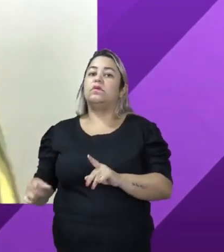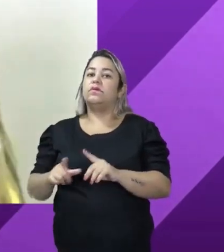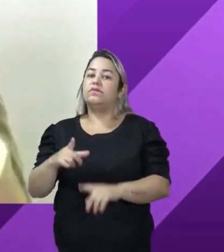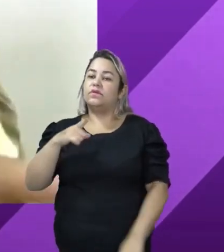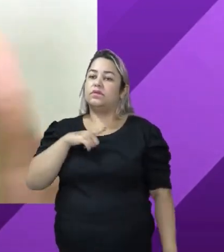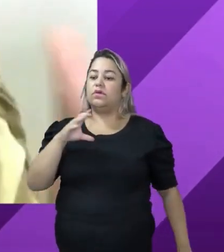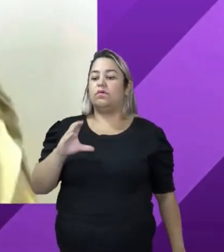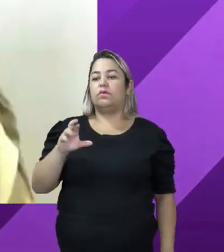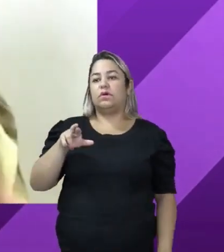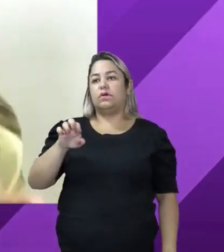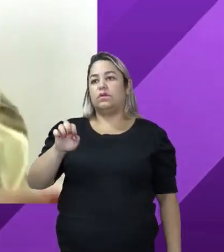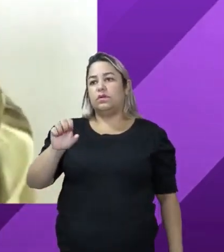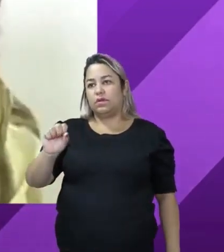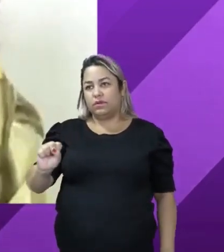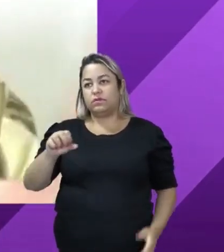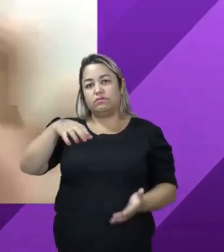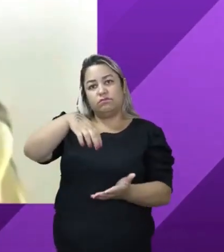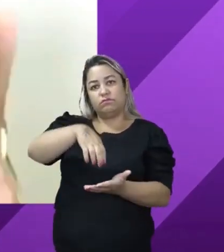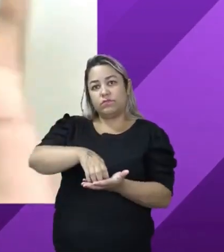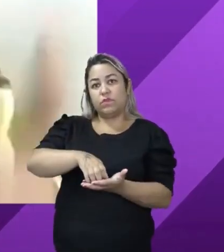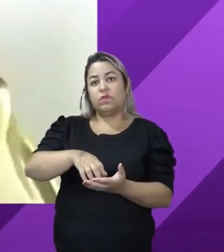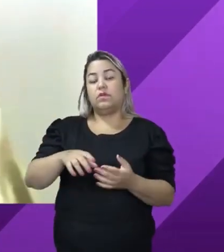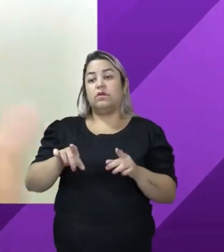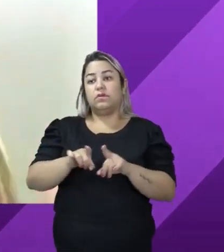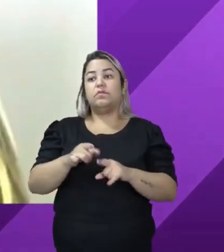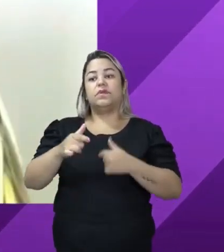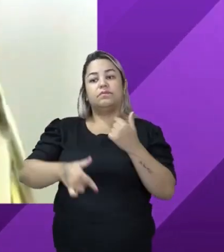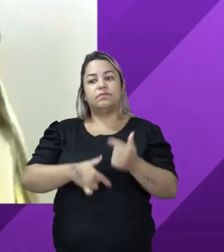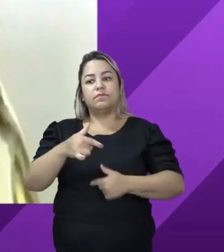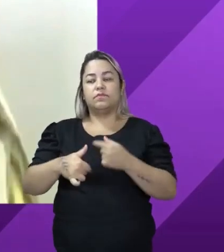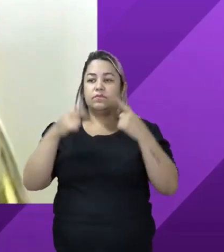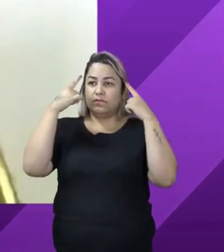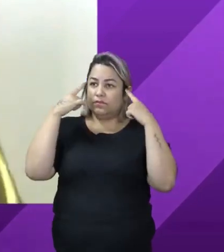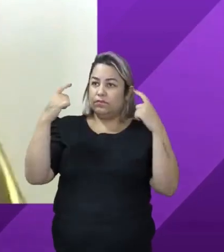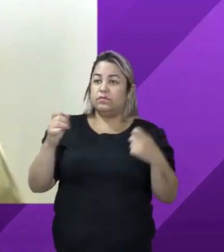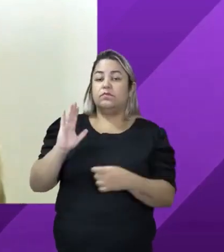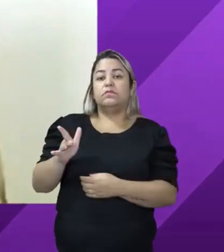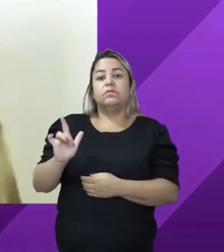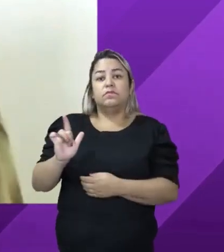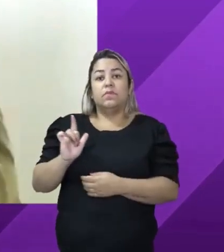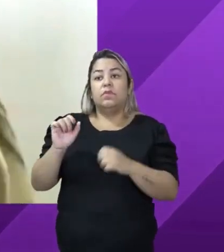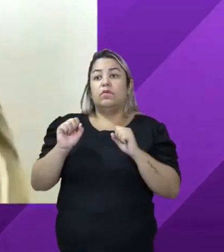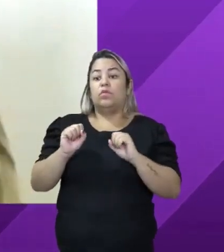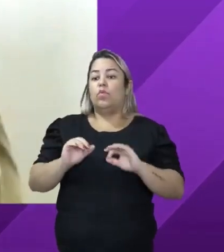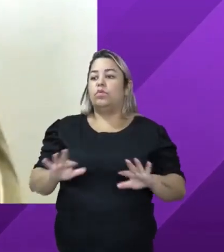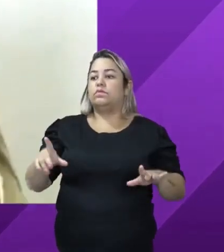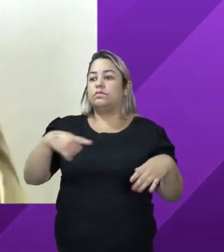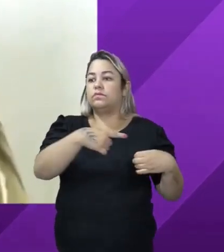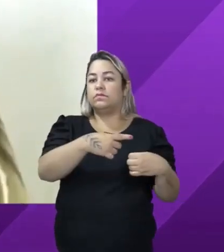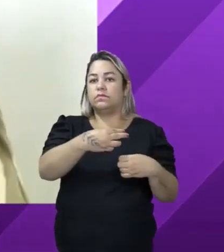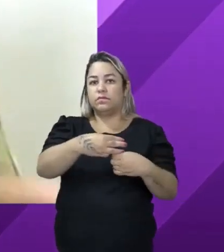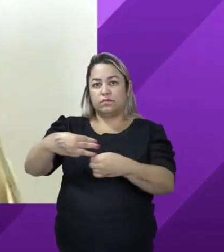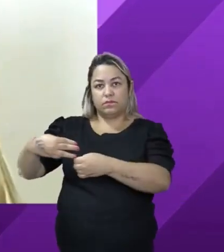CRES, que é o Centro de Referência Especializado de Assistência Social, que trabalha com as violências já instaladas, que também está espalhado por diversos municípios do